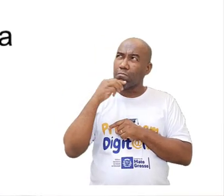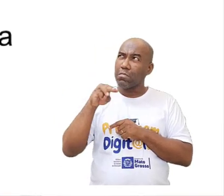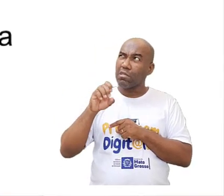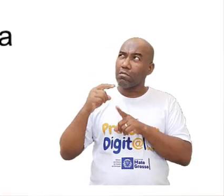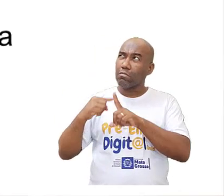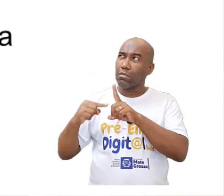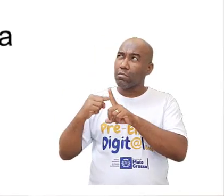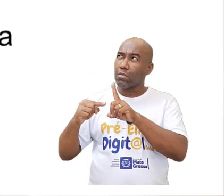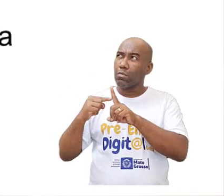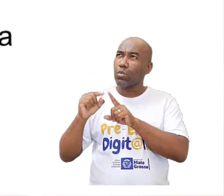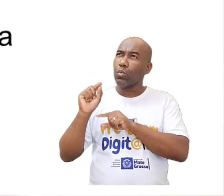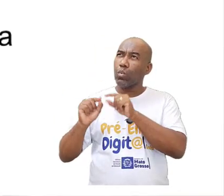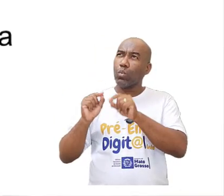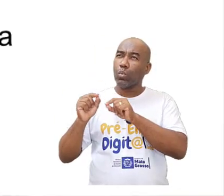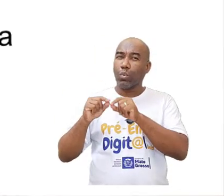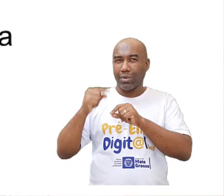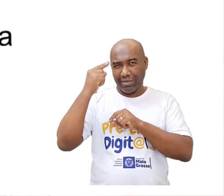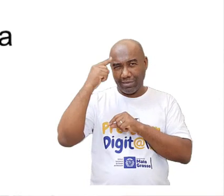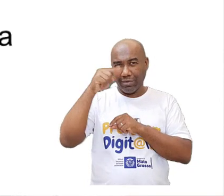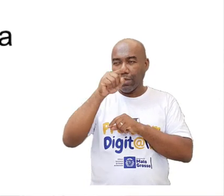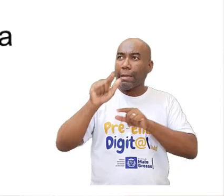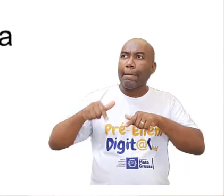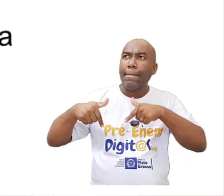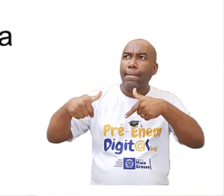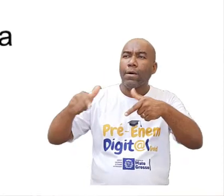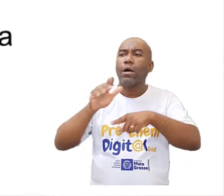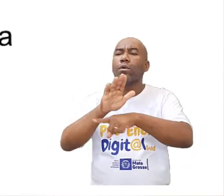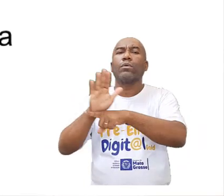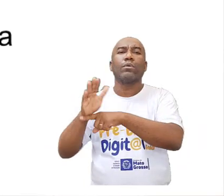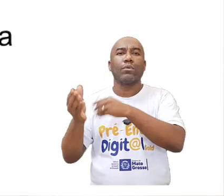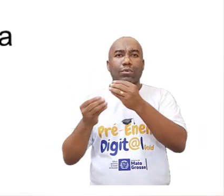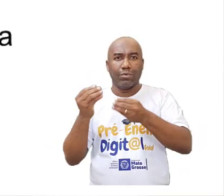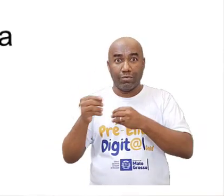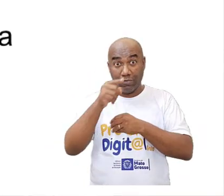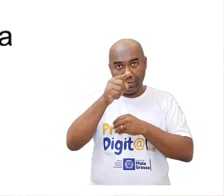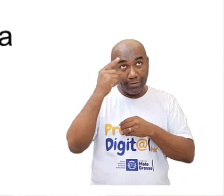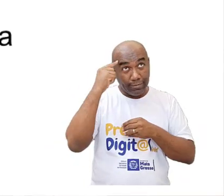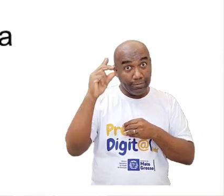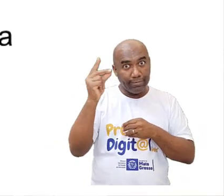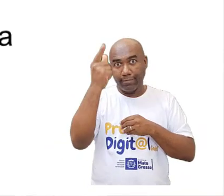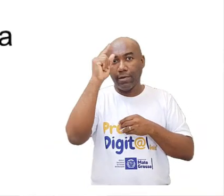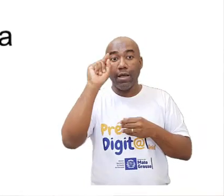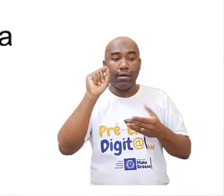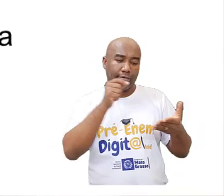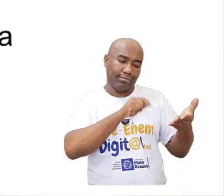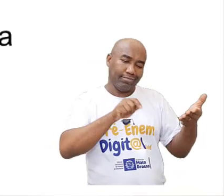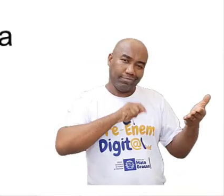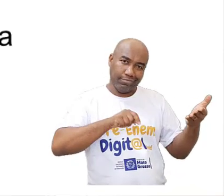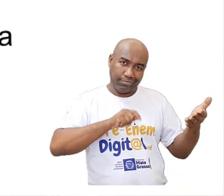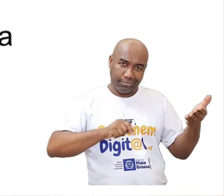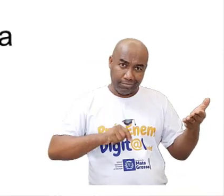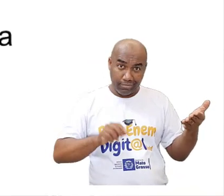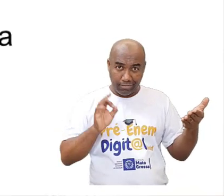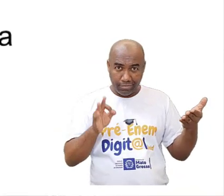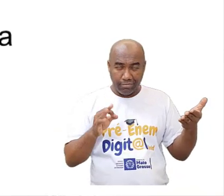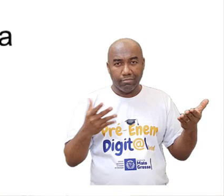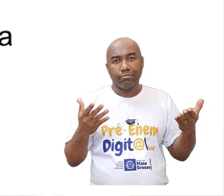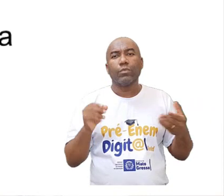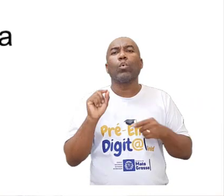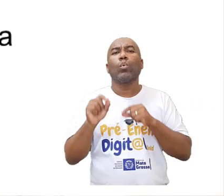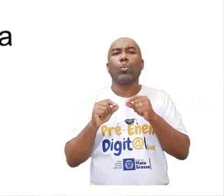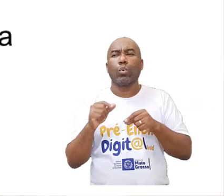eu quero que surja uma pergunta. Como a ação vai acontecer? E eu peço uma palavrinha. Você vai começar